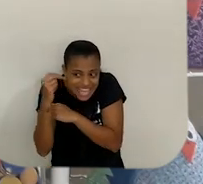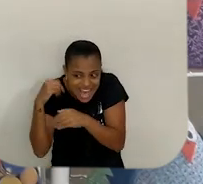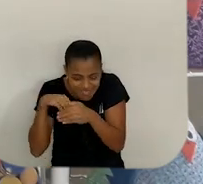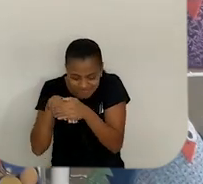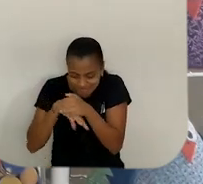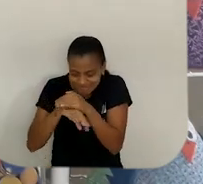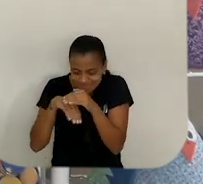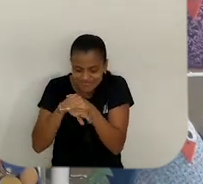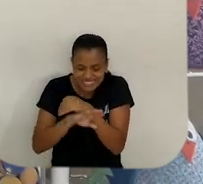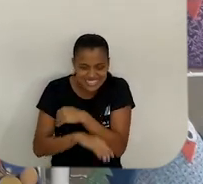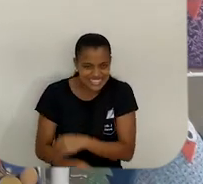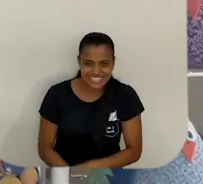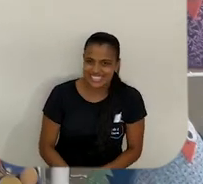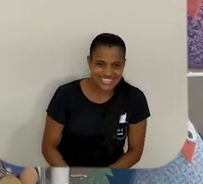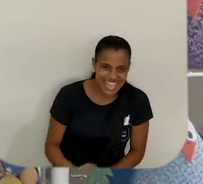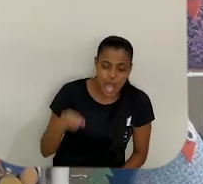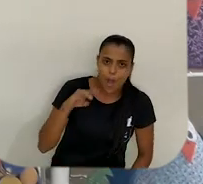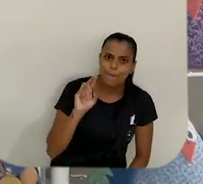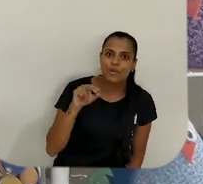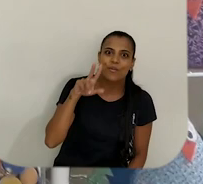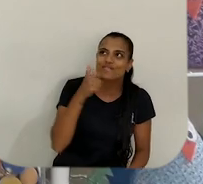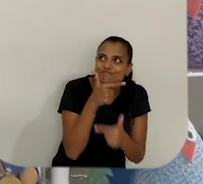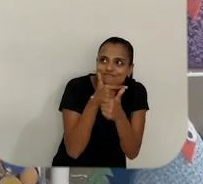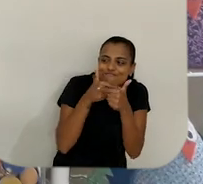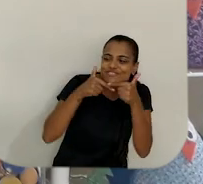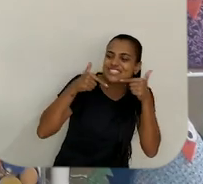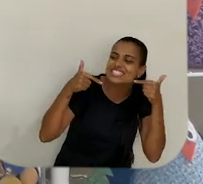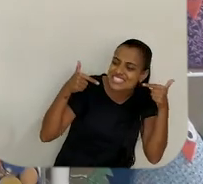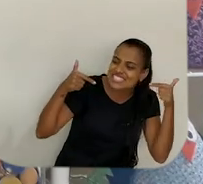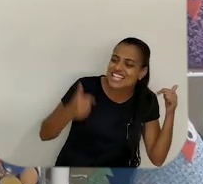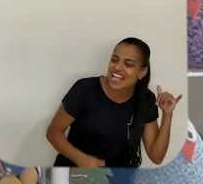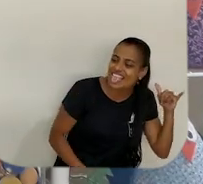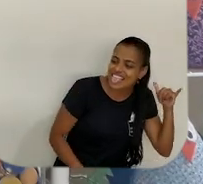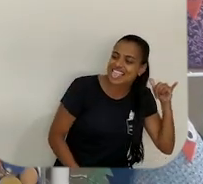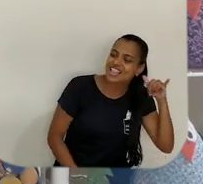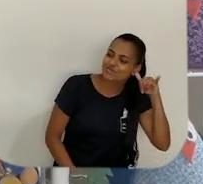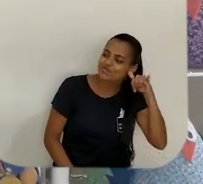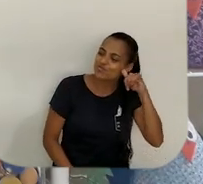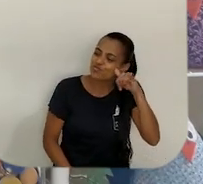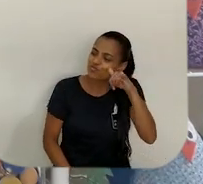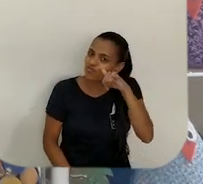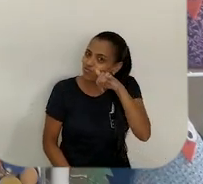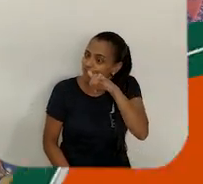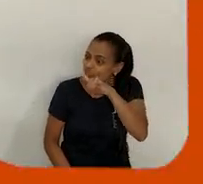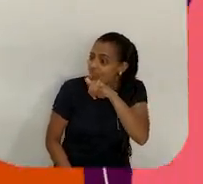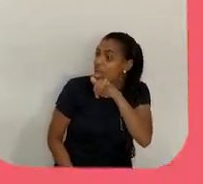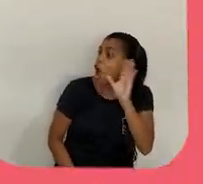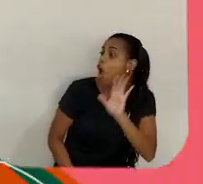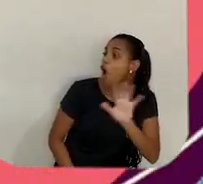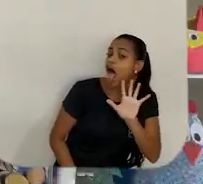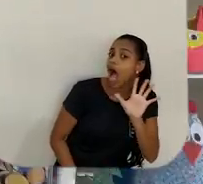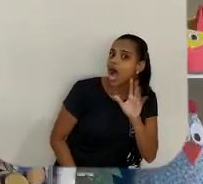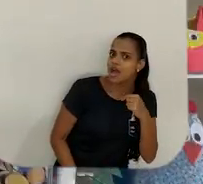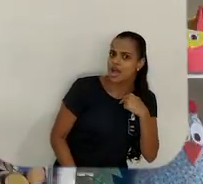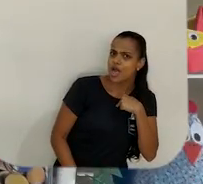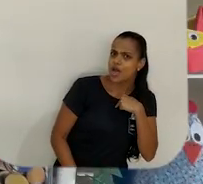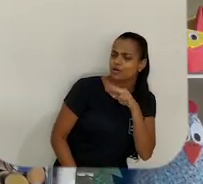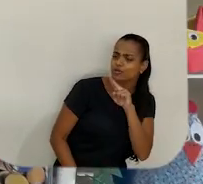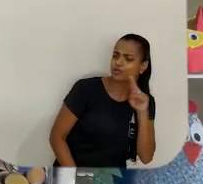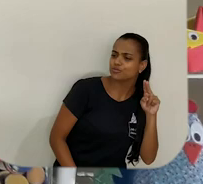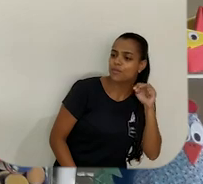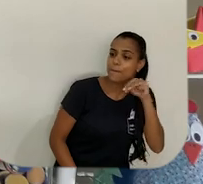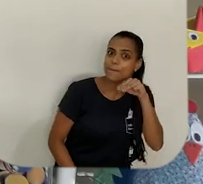bom e se escondeu mumu ficou sorrindo e foi até lá o